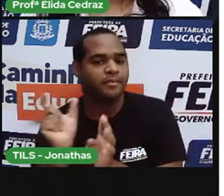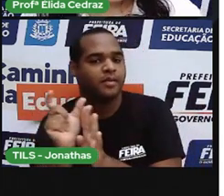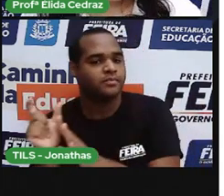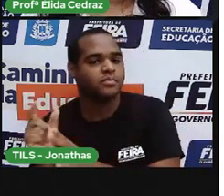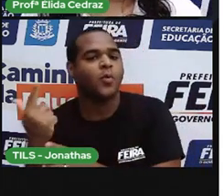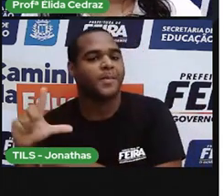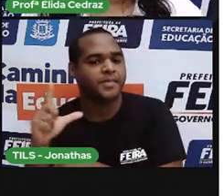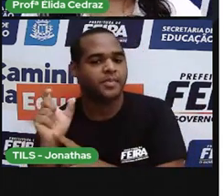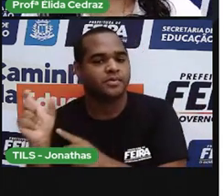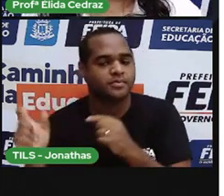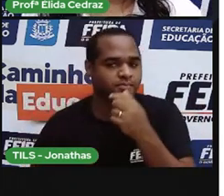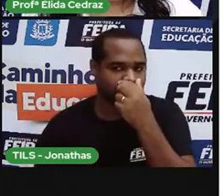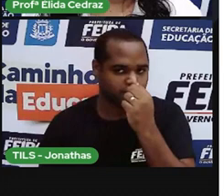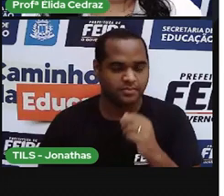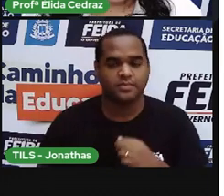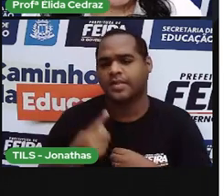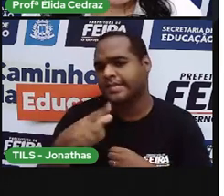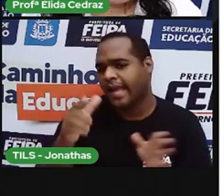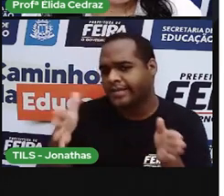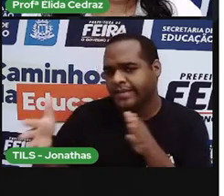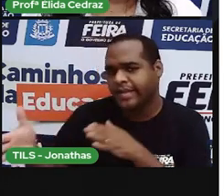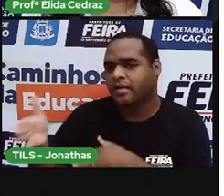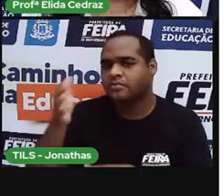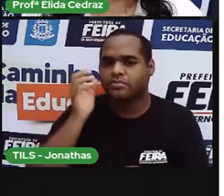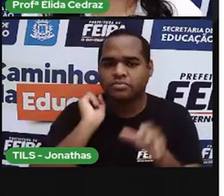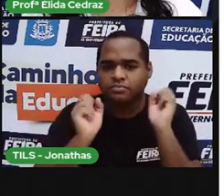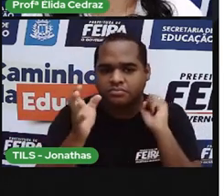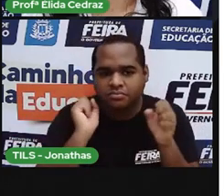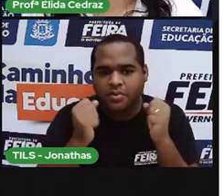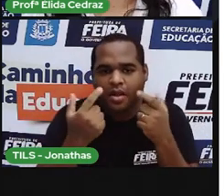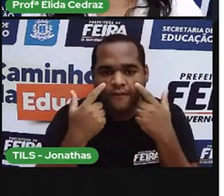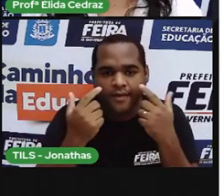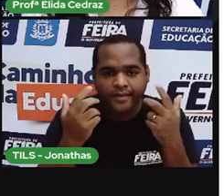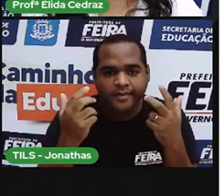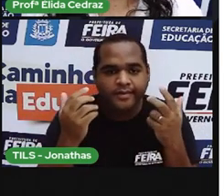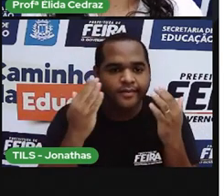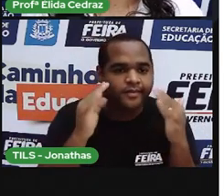Já descobriram que cantiga é essa?